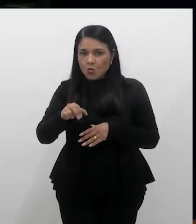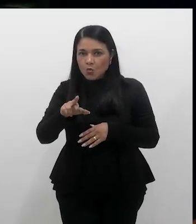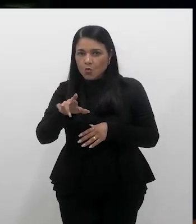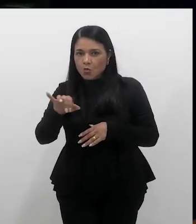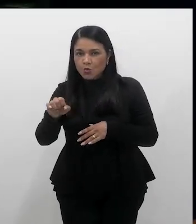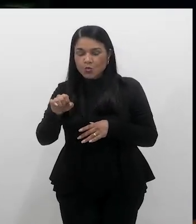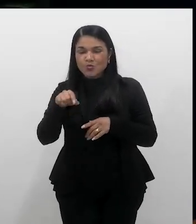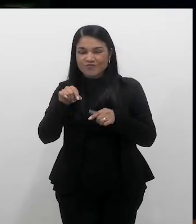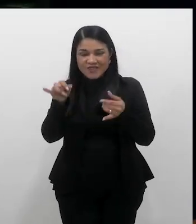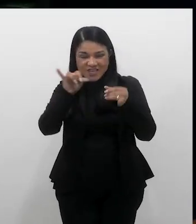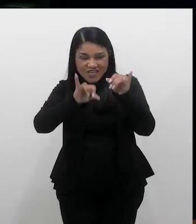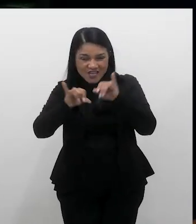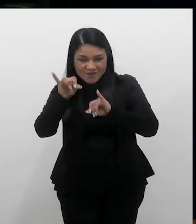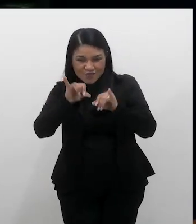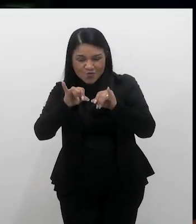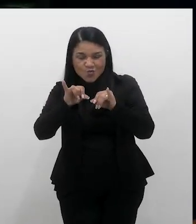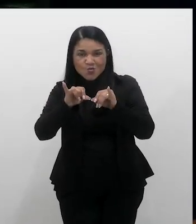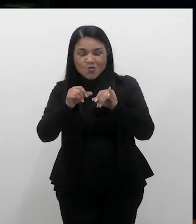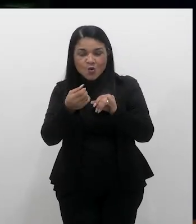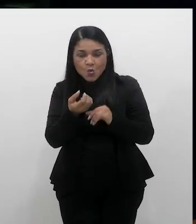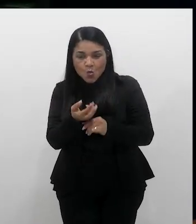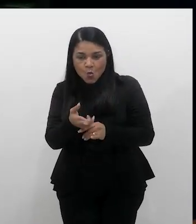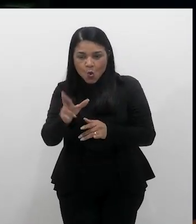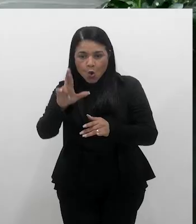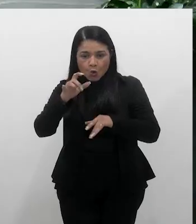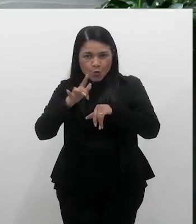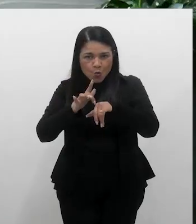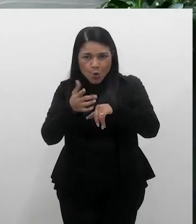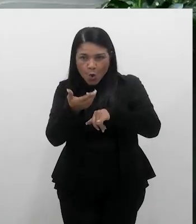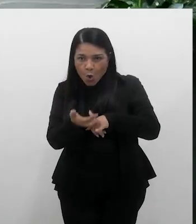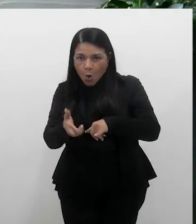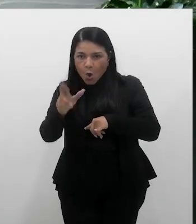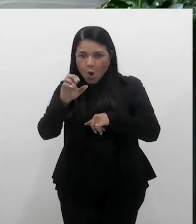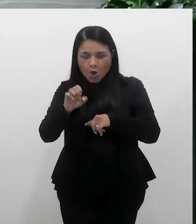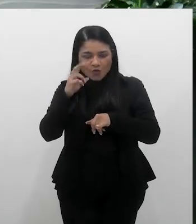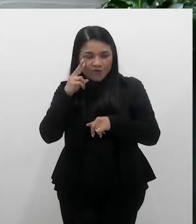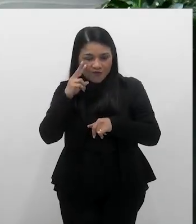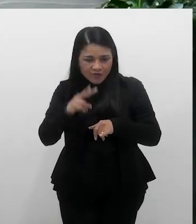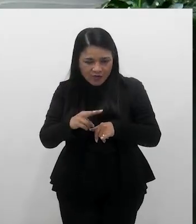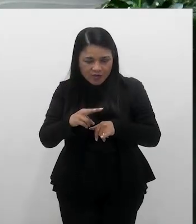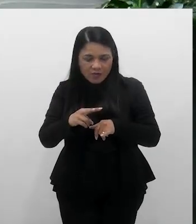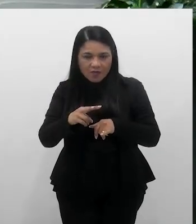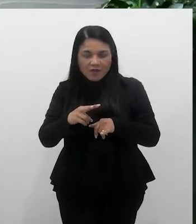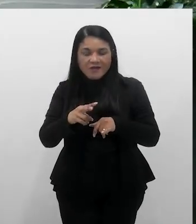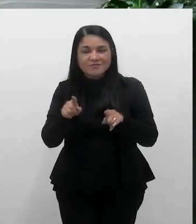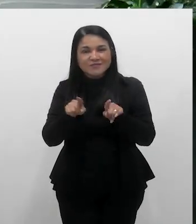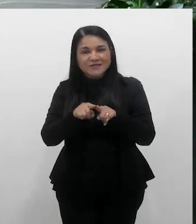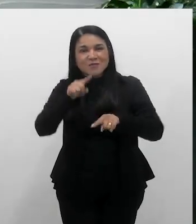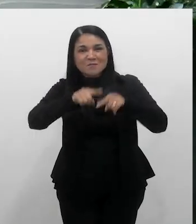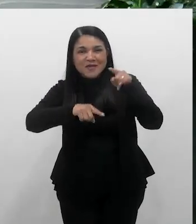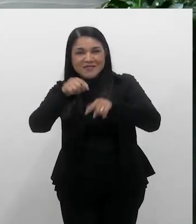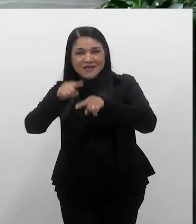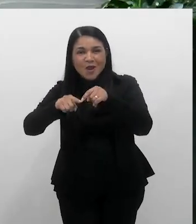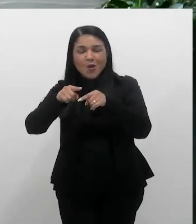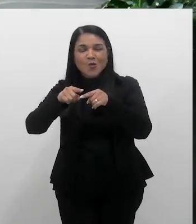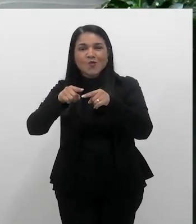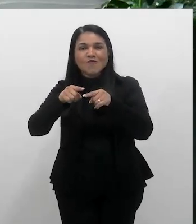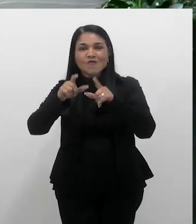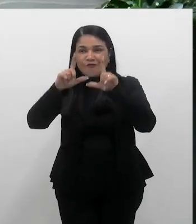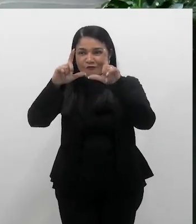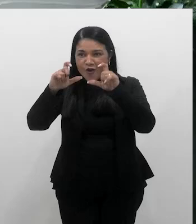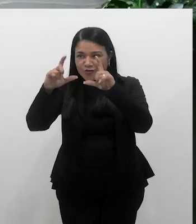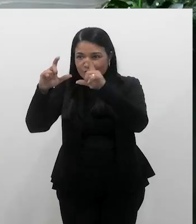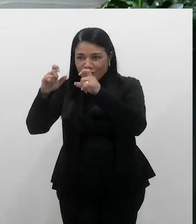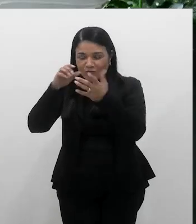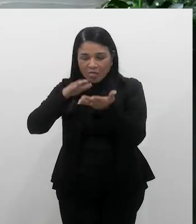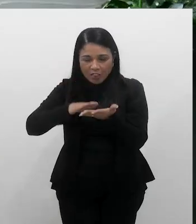químico que permite que o ouro seja visto. Exatamente. Né? Mas é também o material que a gente usa para revelação